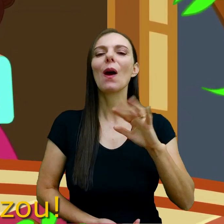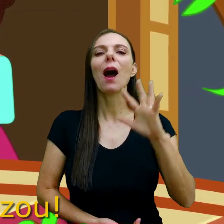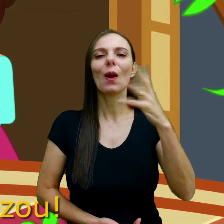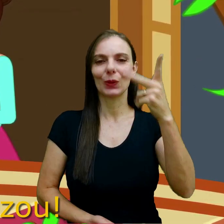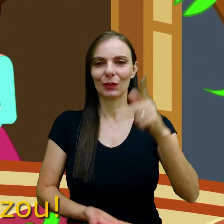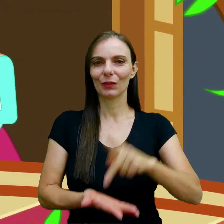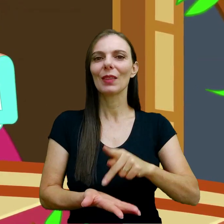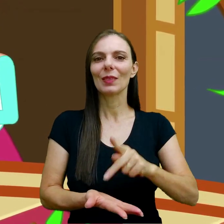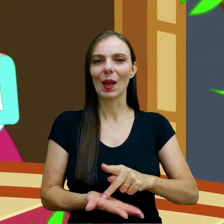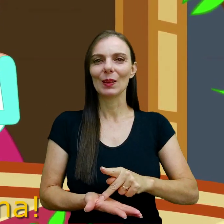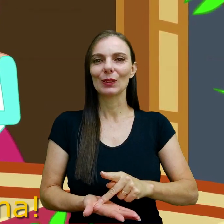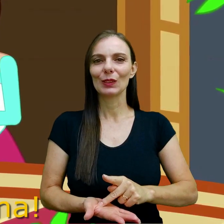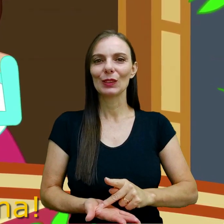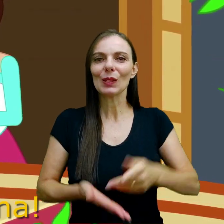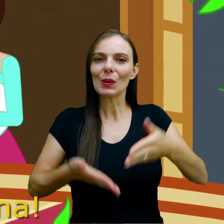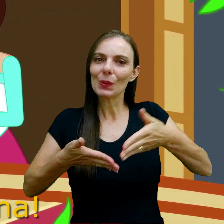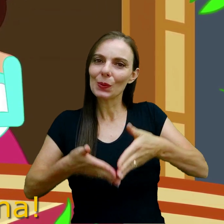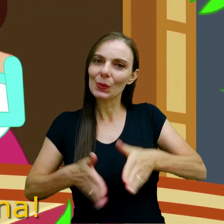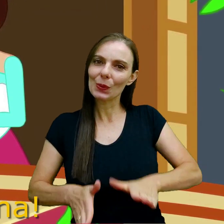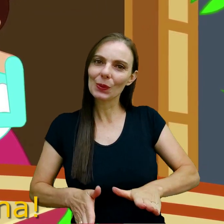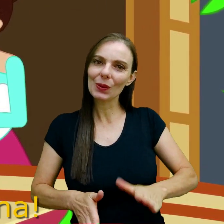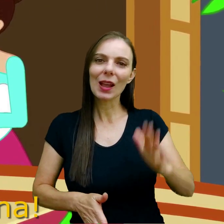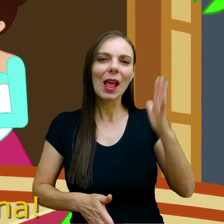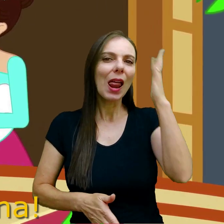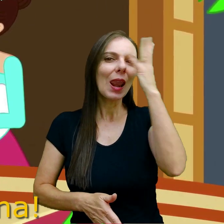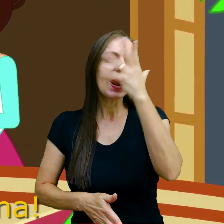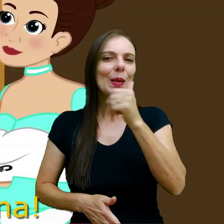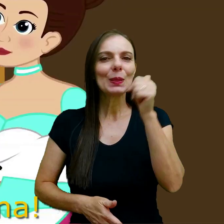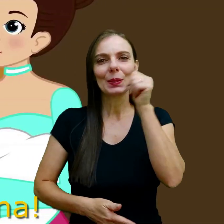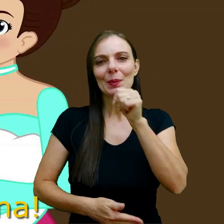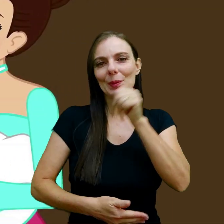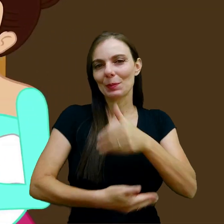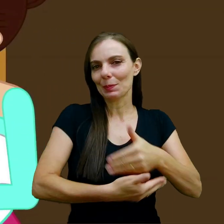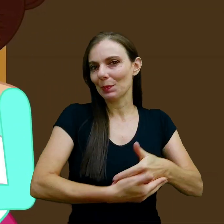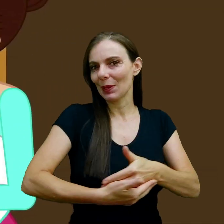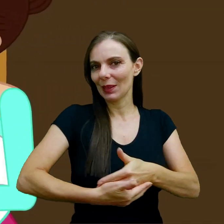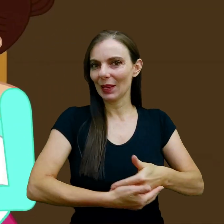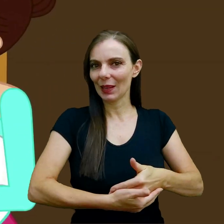rainha se realizou. Ela teve a mais linda menina.